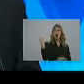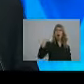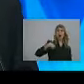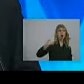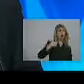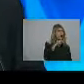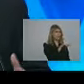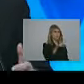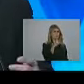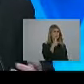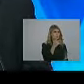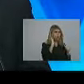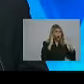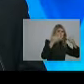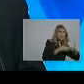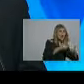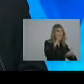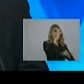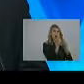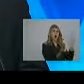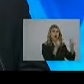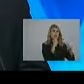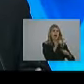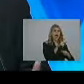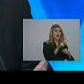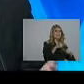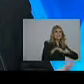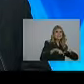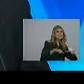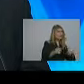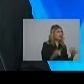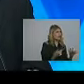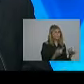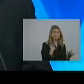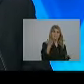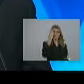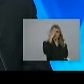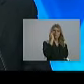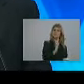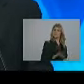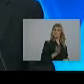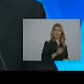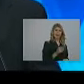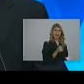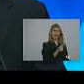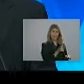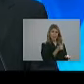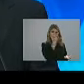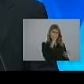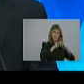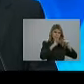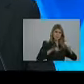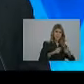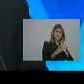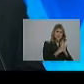muito maior na arrecadação. E a gente sabe que é importante que esse efetivo seja